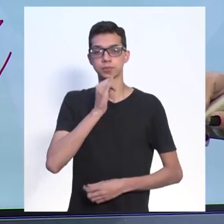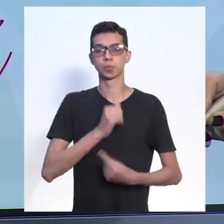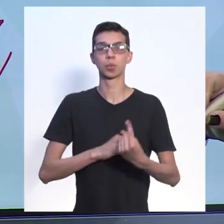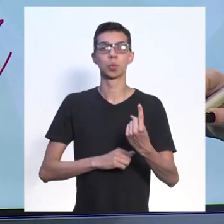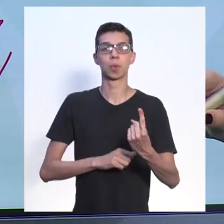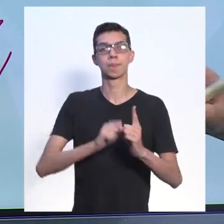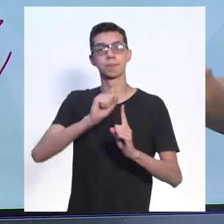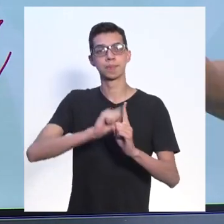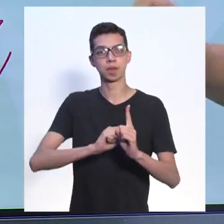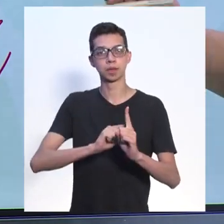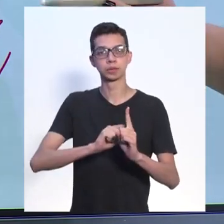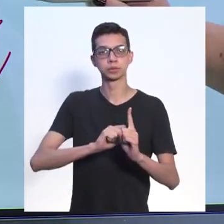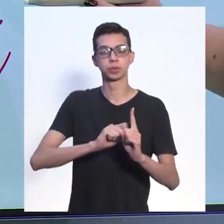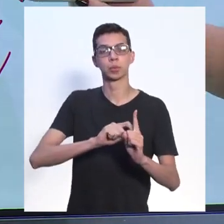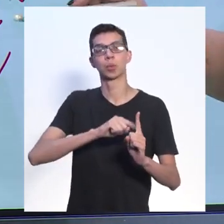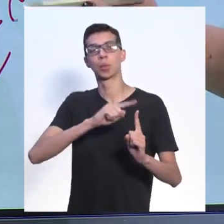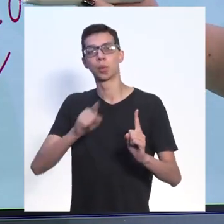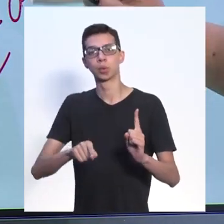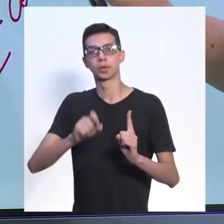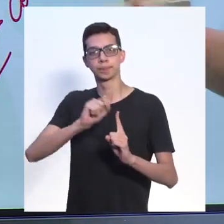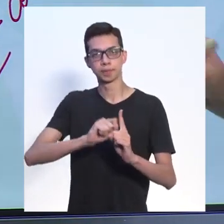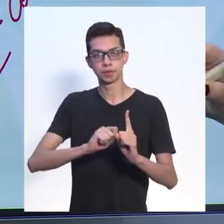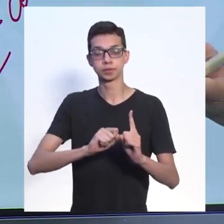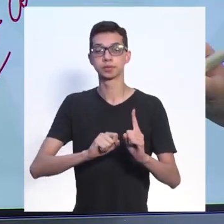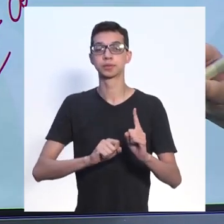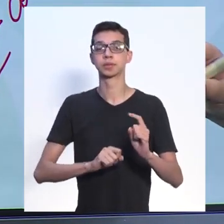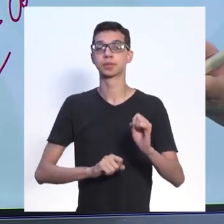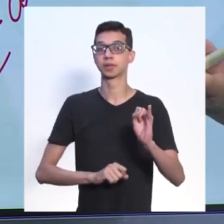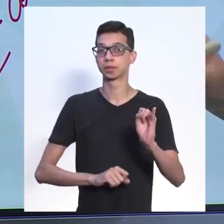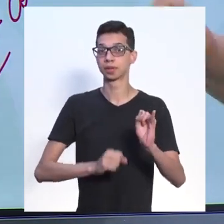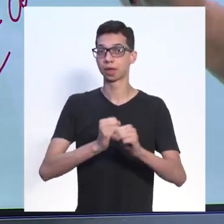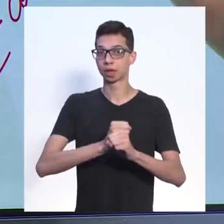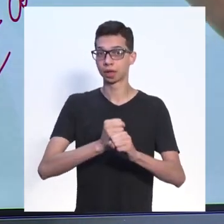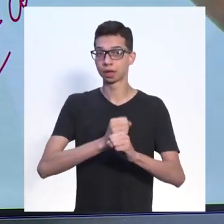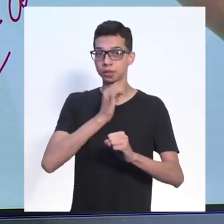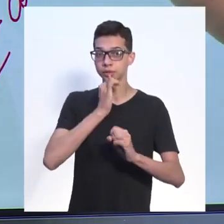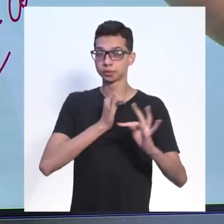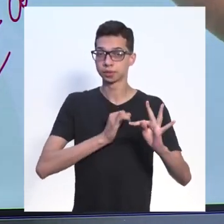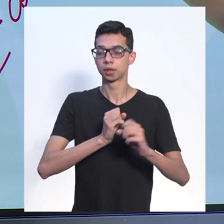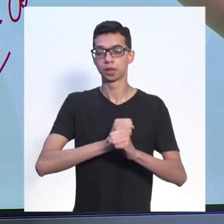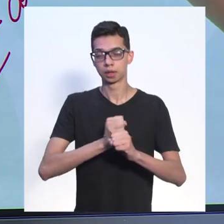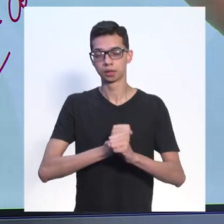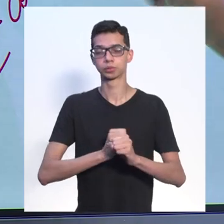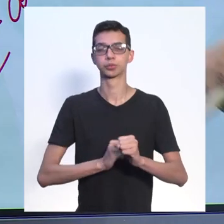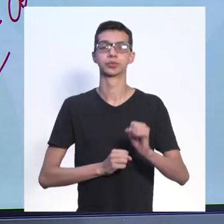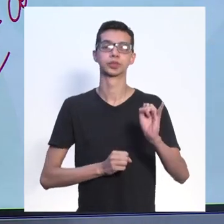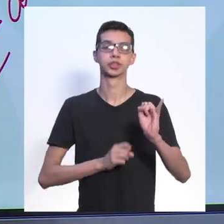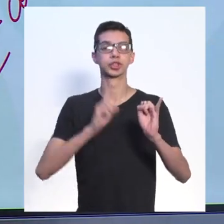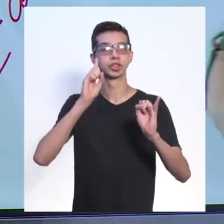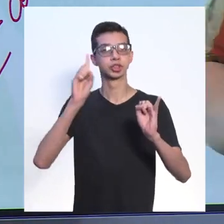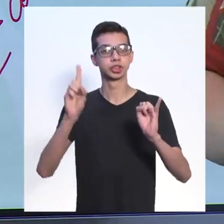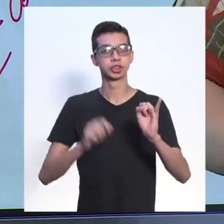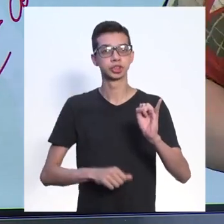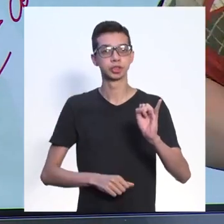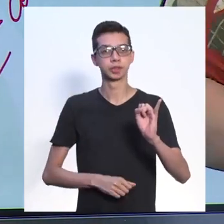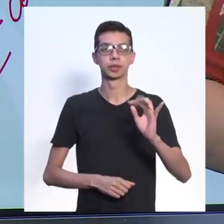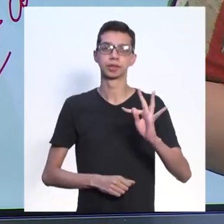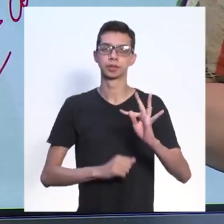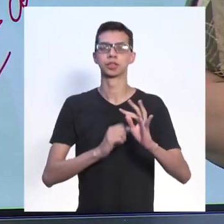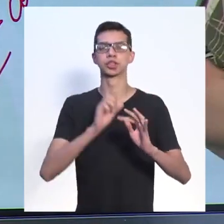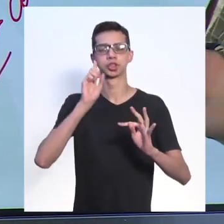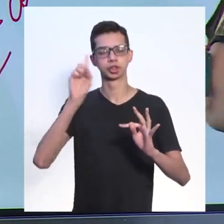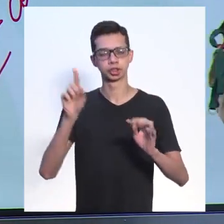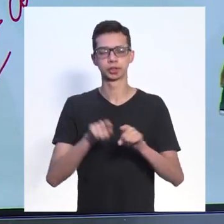o outro é mês. Se um é ano, o outro é ano. Se um é dia, o outro é dia.